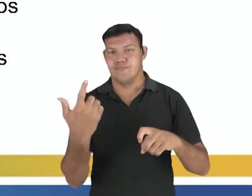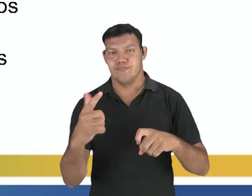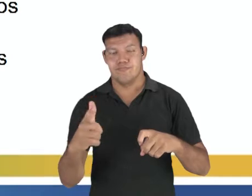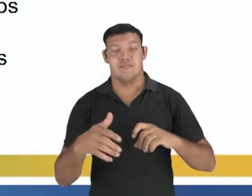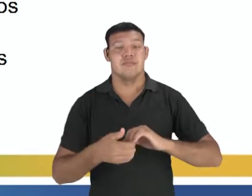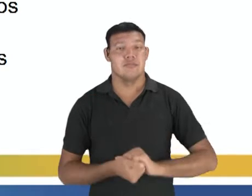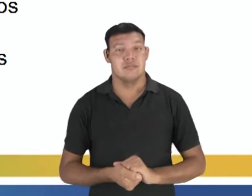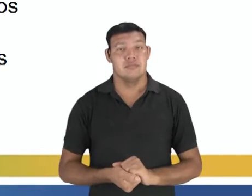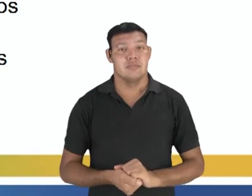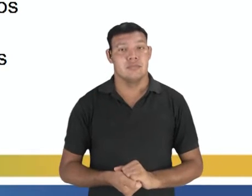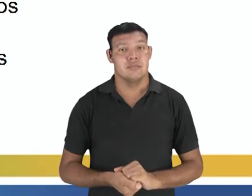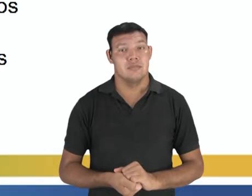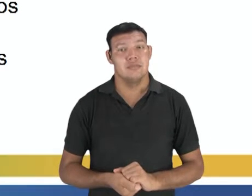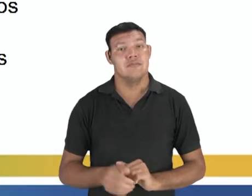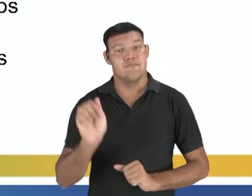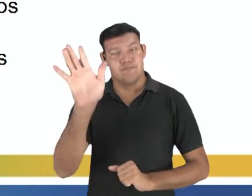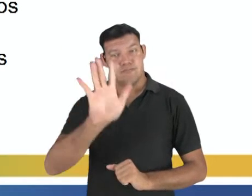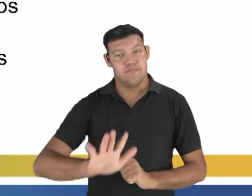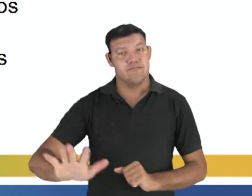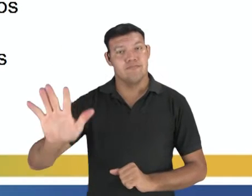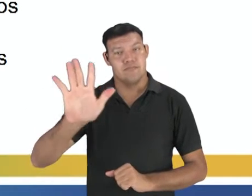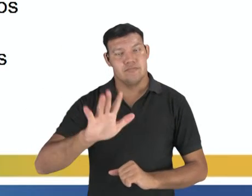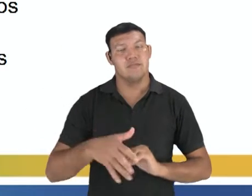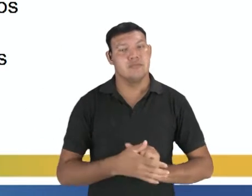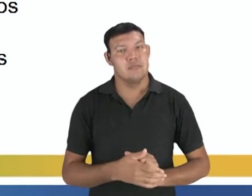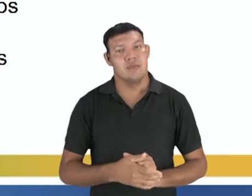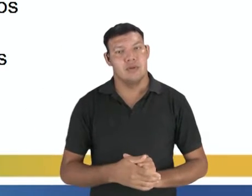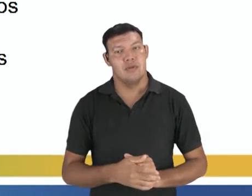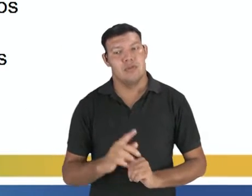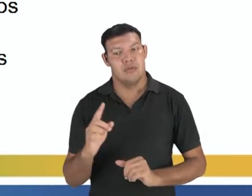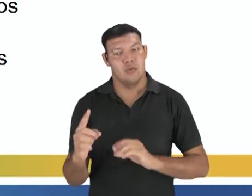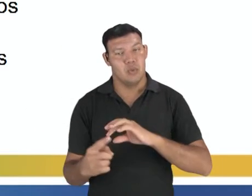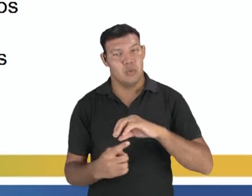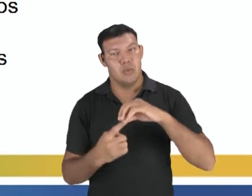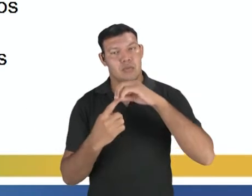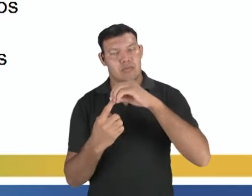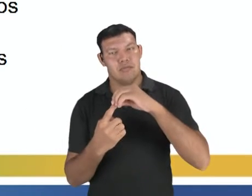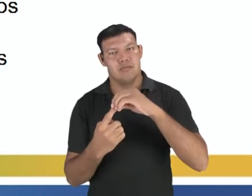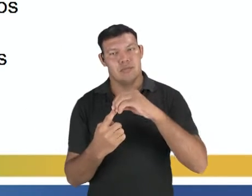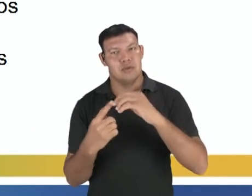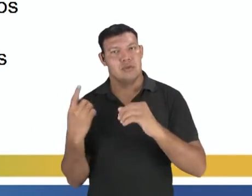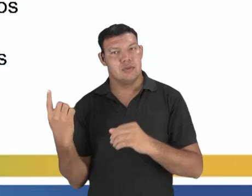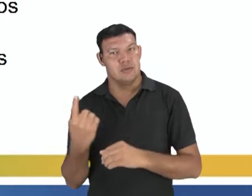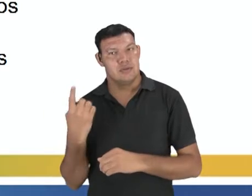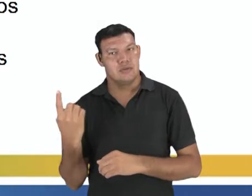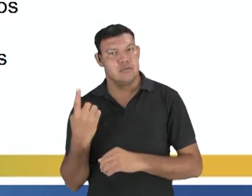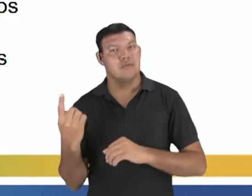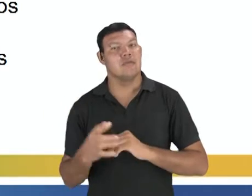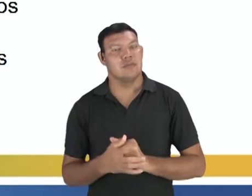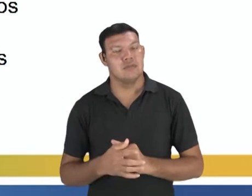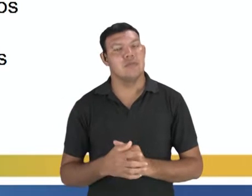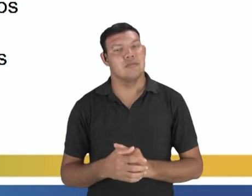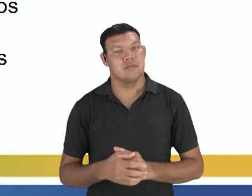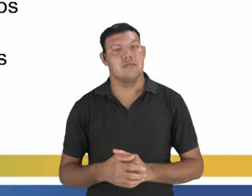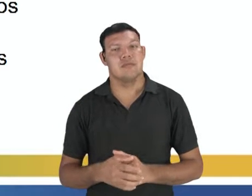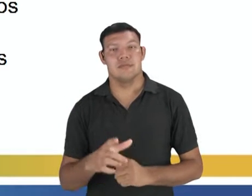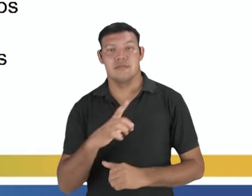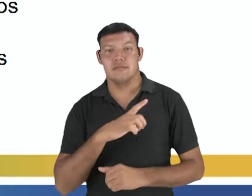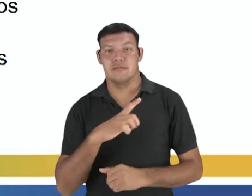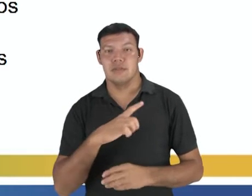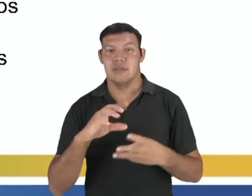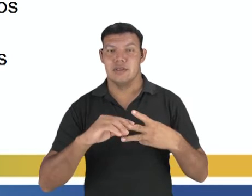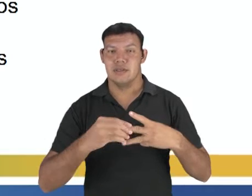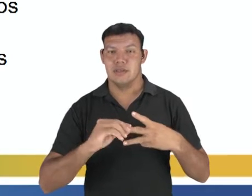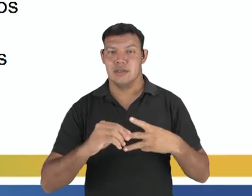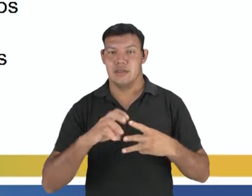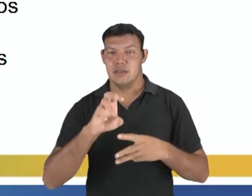assexuada. De uma forma geral também, são seres que são classificados com a célula do tipo eucarionte. Nós